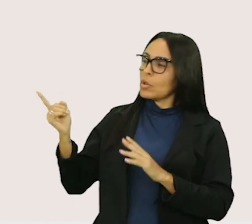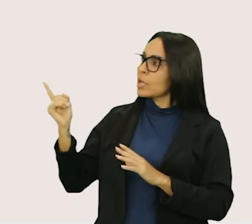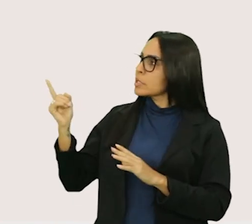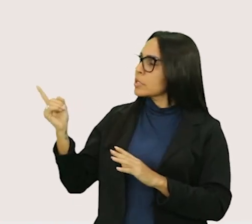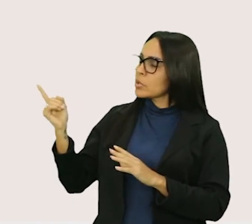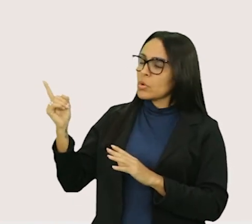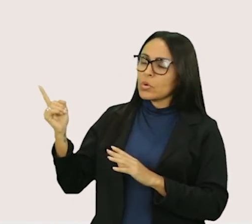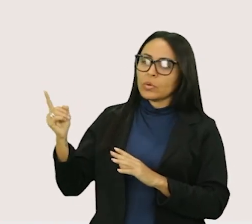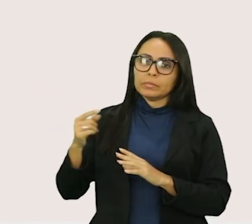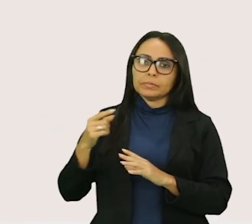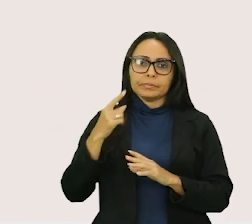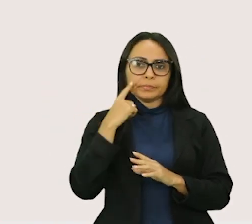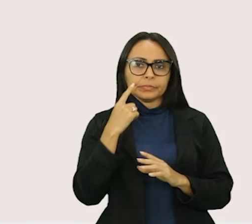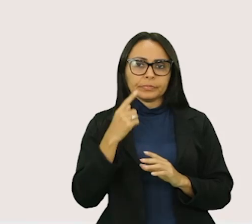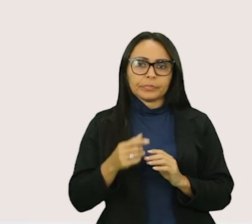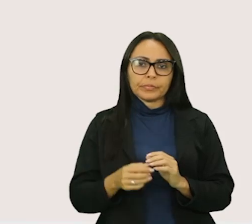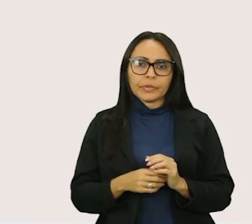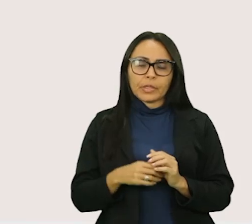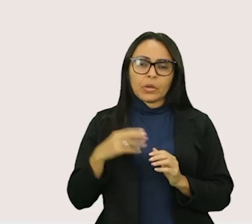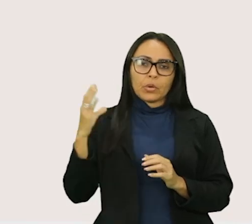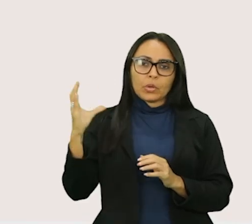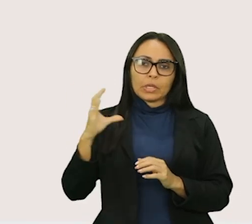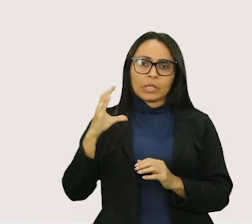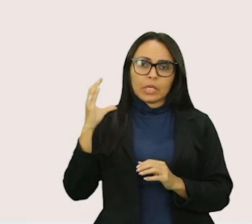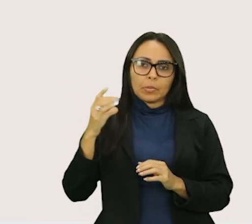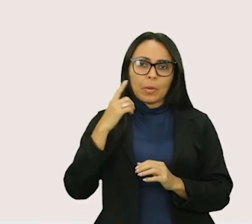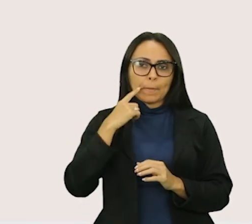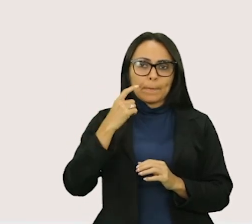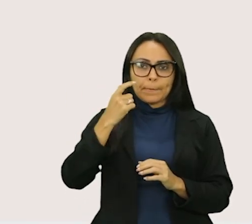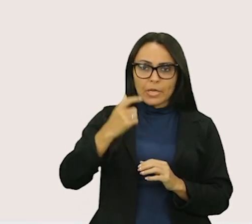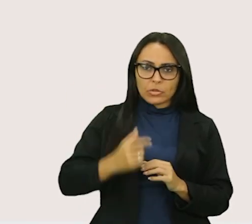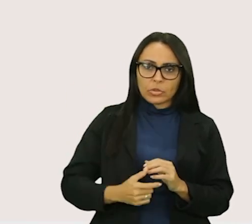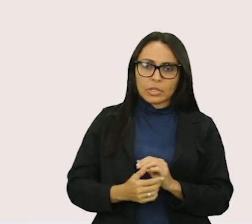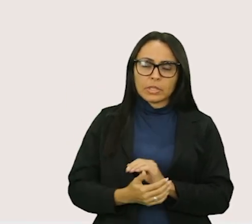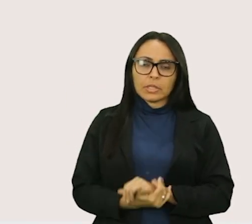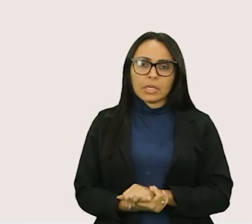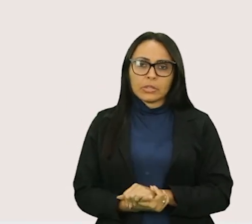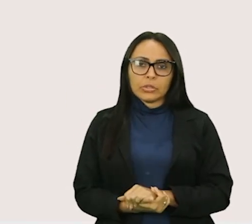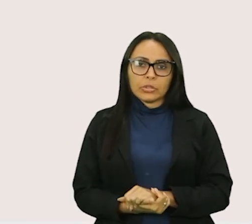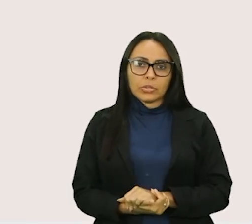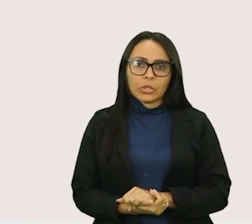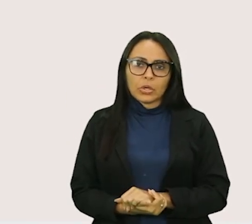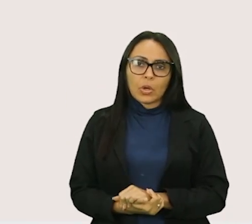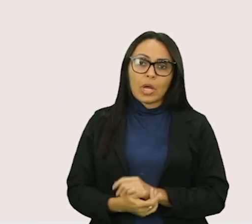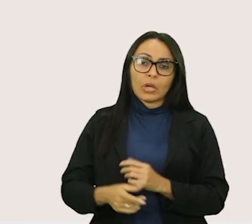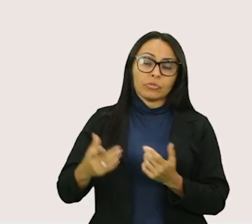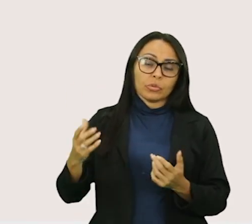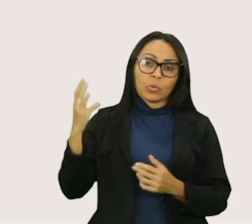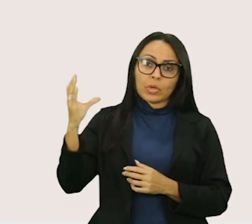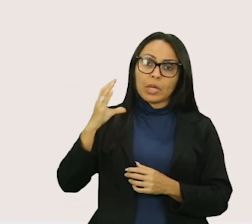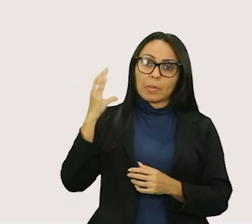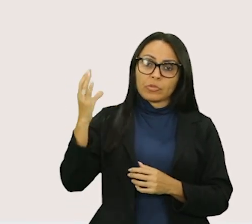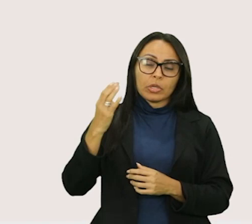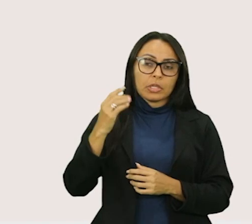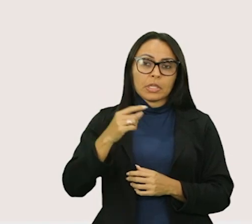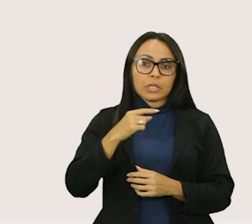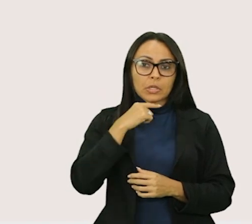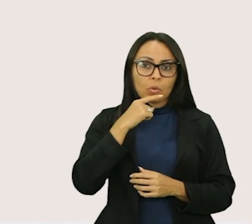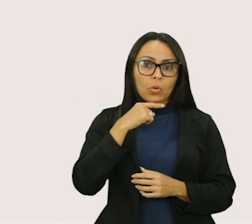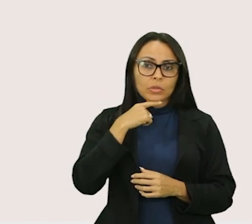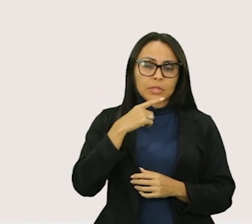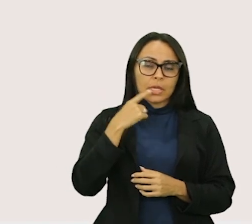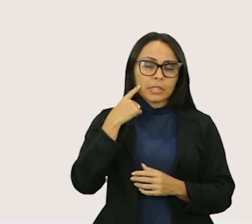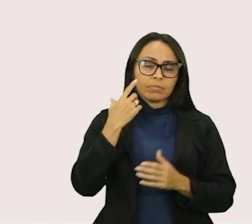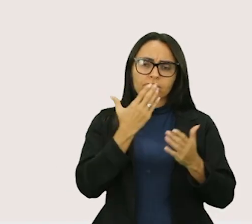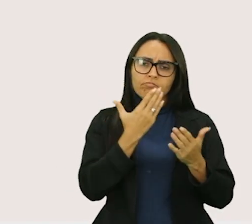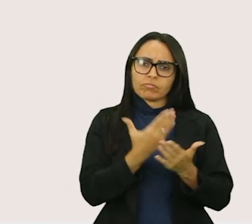Tempo é humor, clima, personalidade. O clima a gente não consegue, assim, digamos assim,